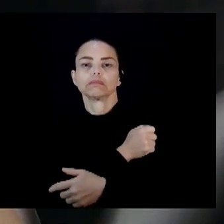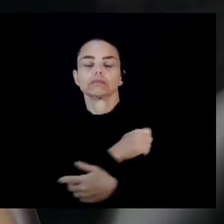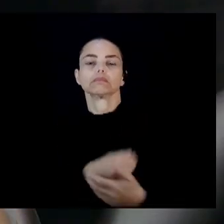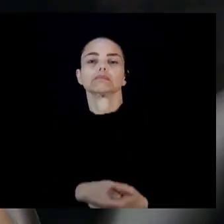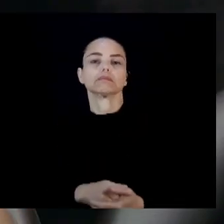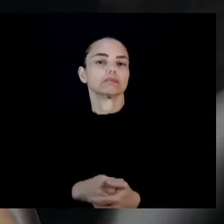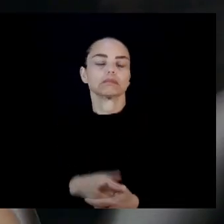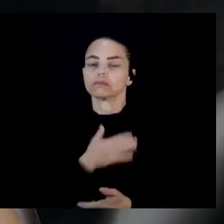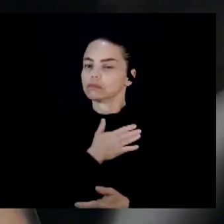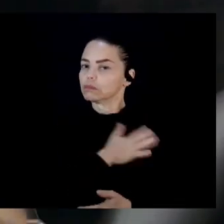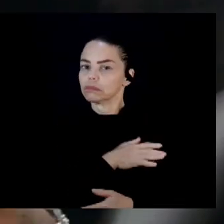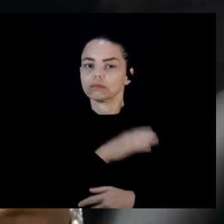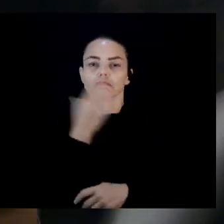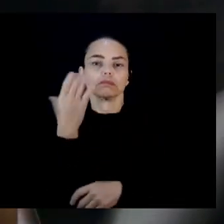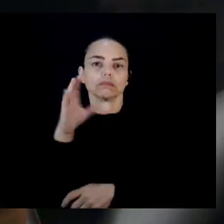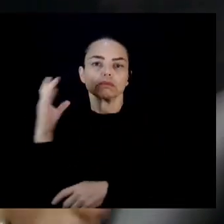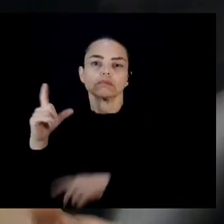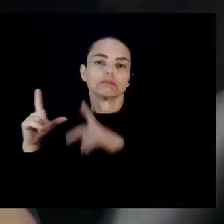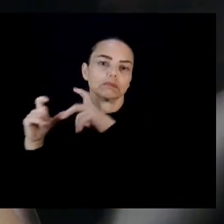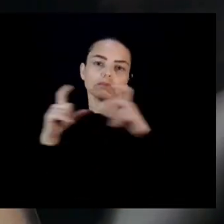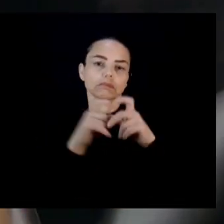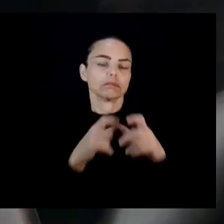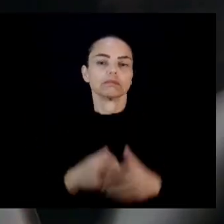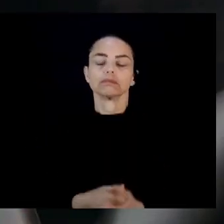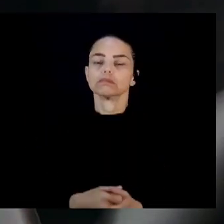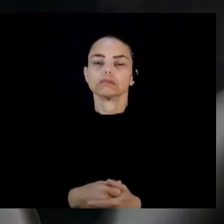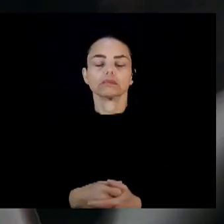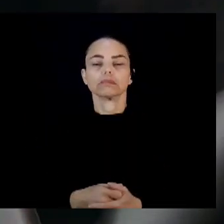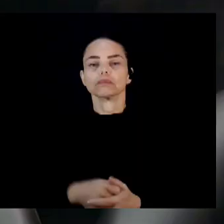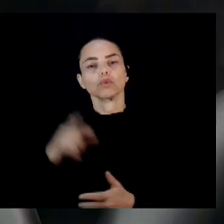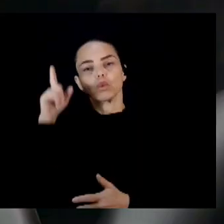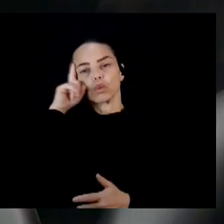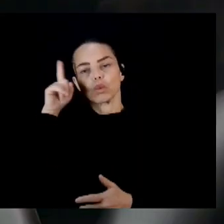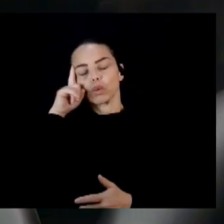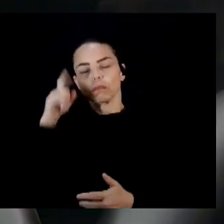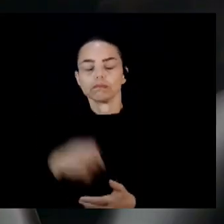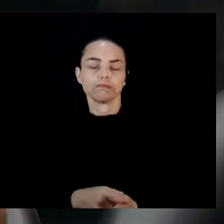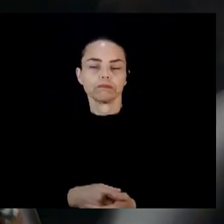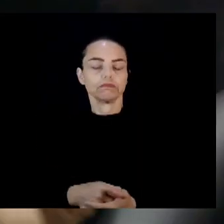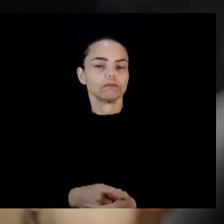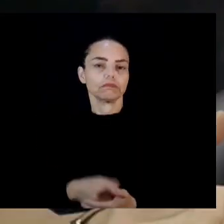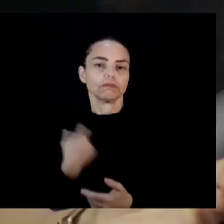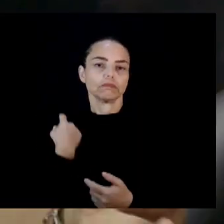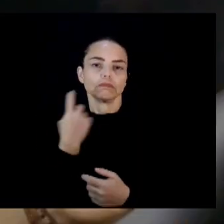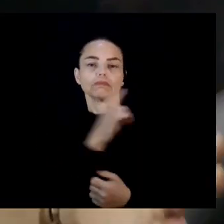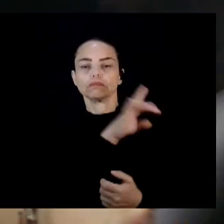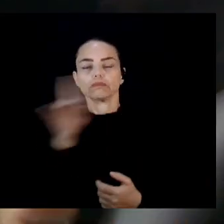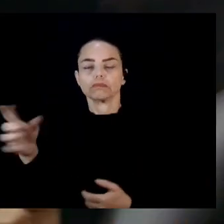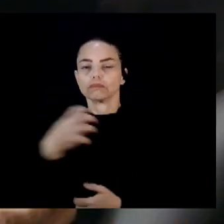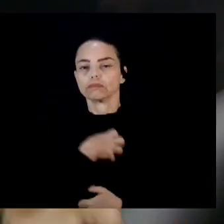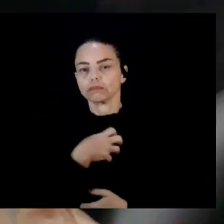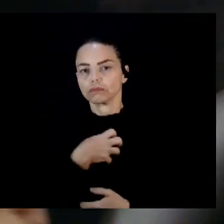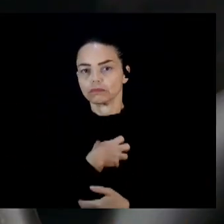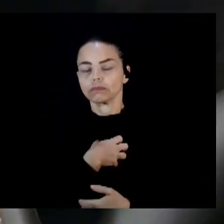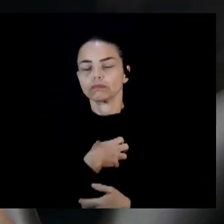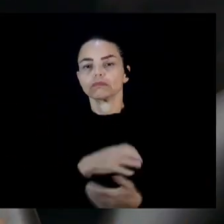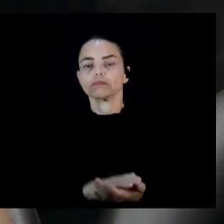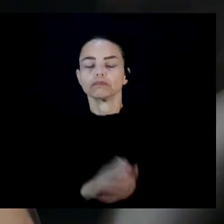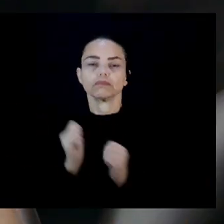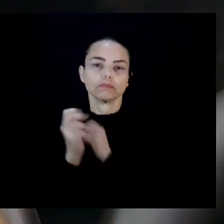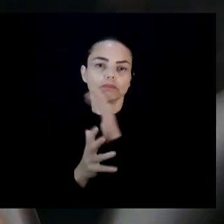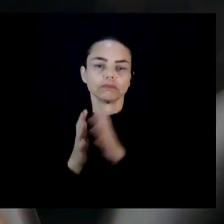gostam de postar. Eu tenho outras que postam toda a rotina. Eu acho que vai muito de cada uma, de como se sentir. E vocês falaram de